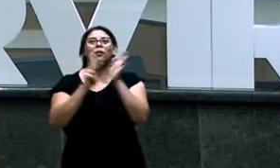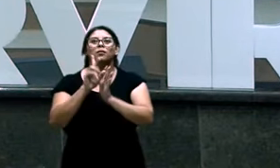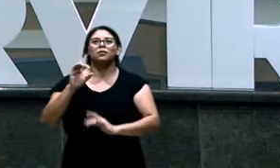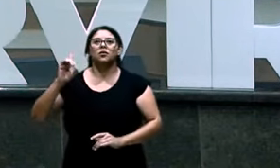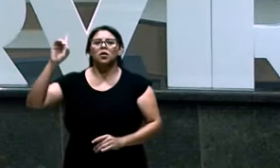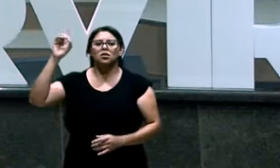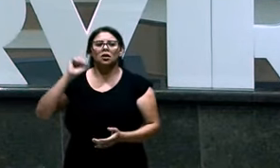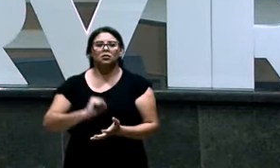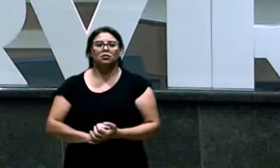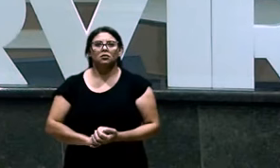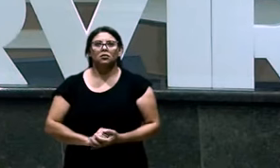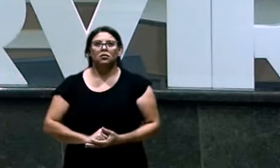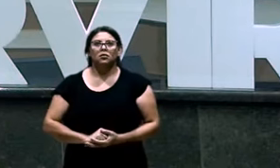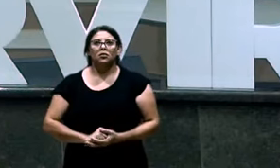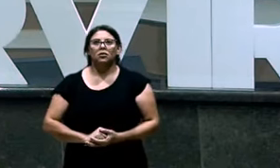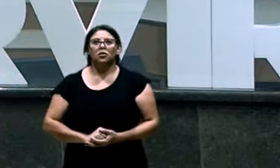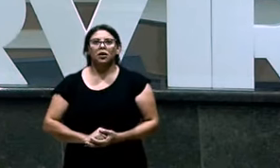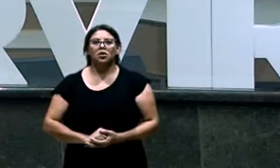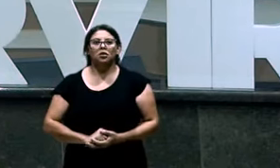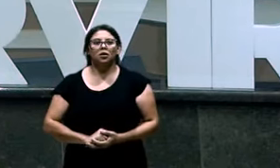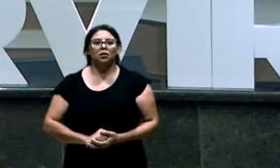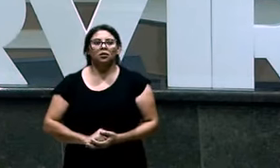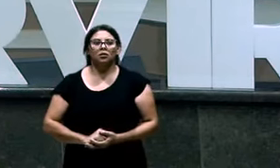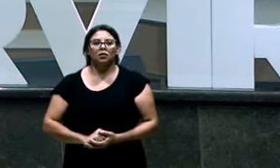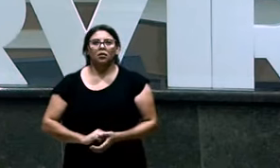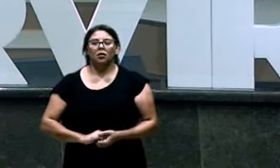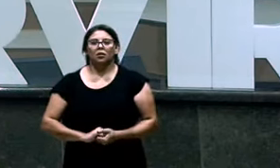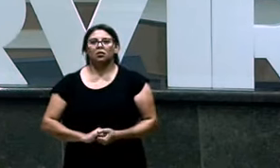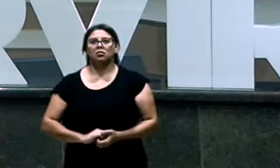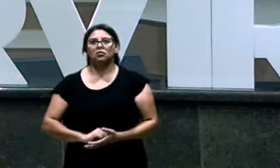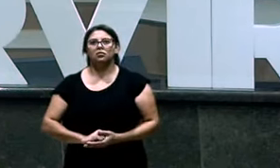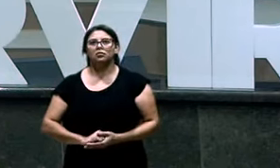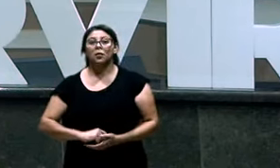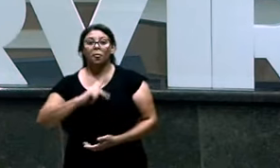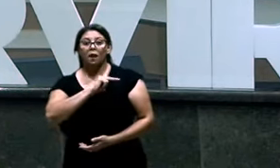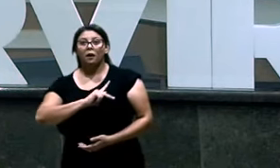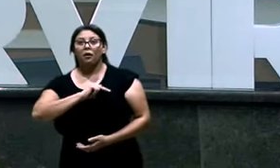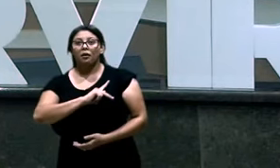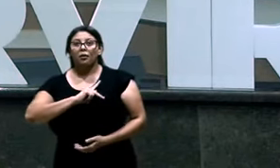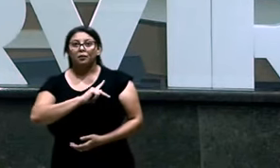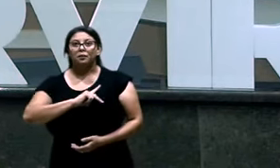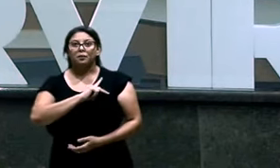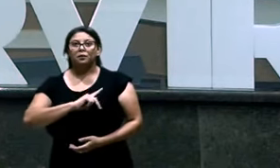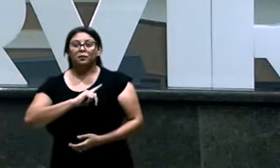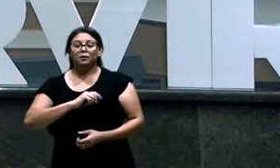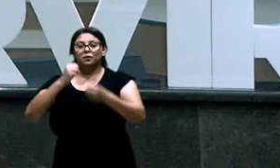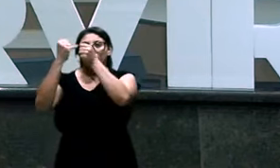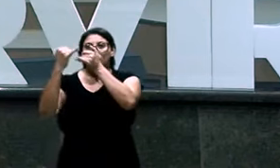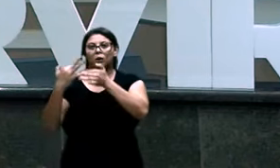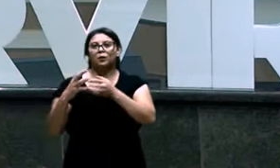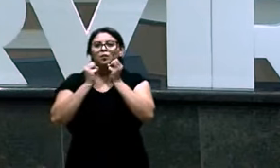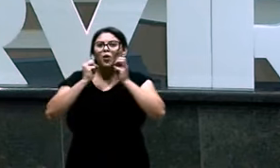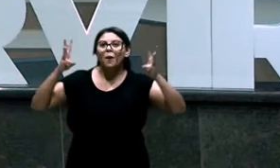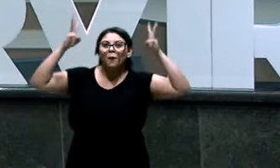igreja. E Paulo dedurou Moisés. Na segunda carta da igreja em Corinto, capítulo 3, ele disse: Moisés